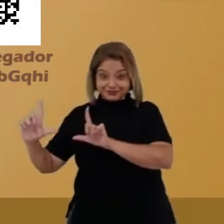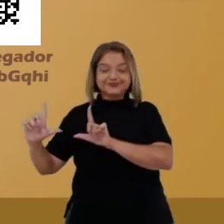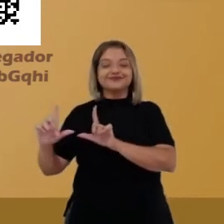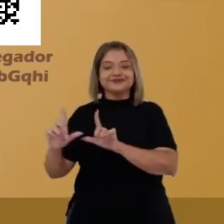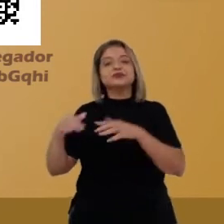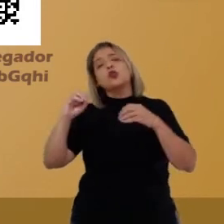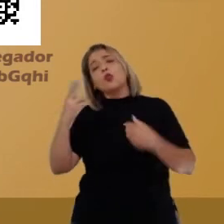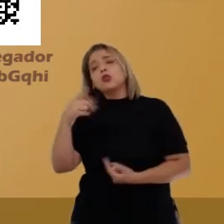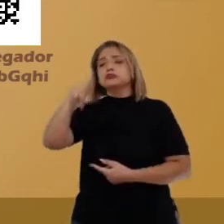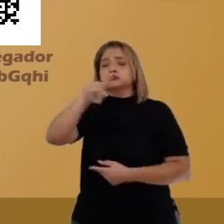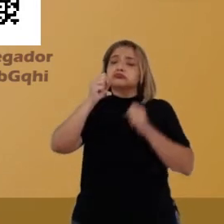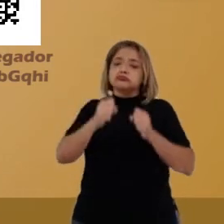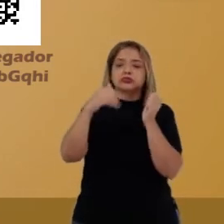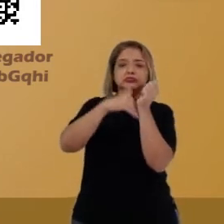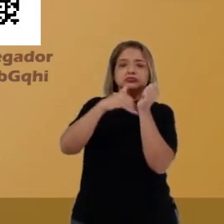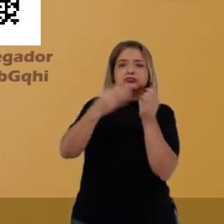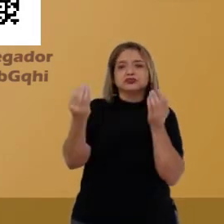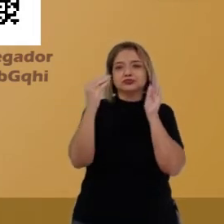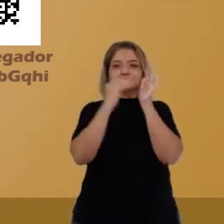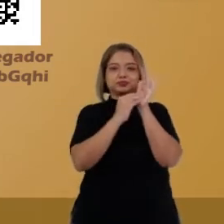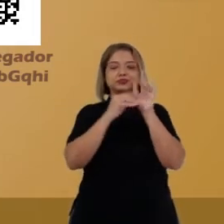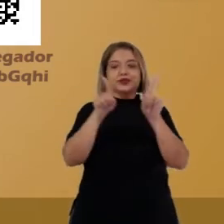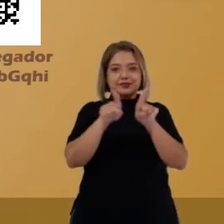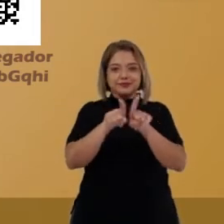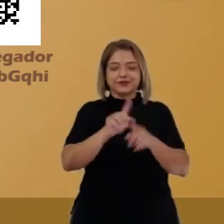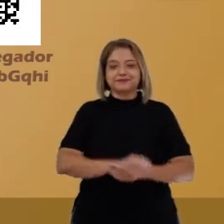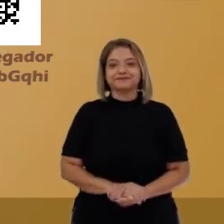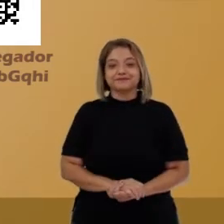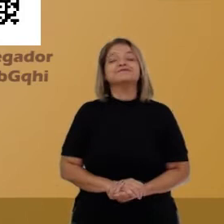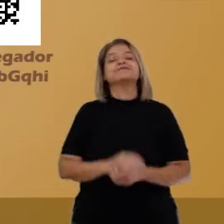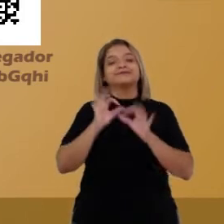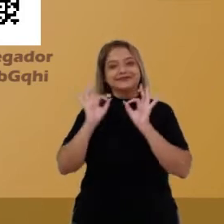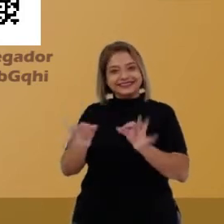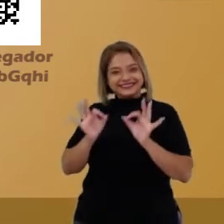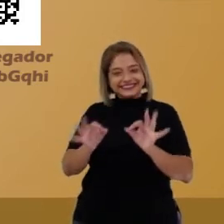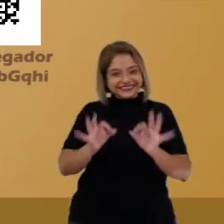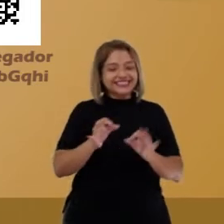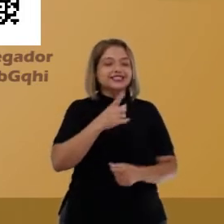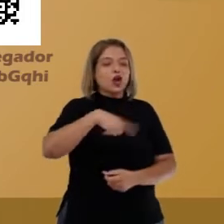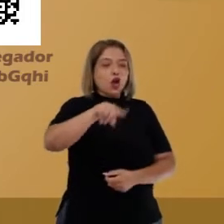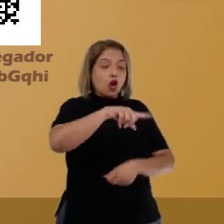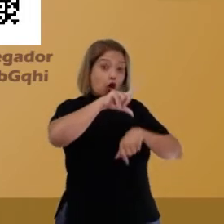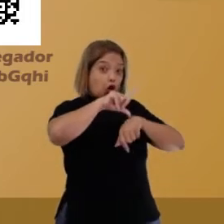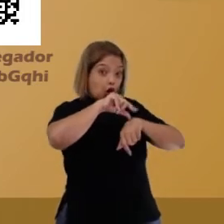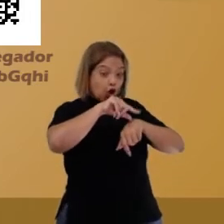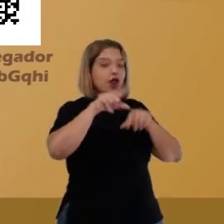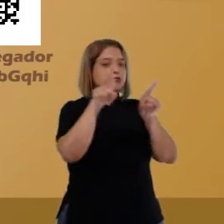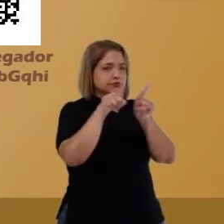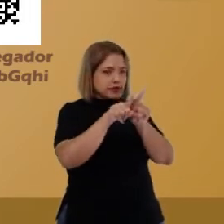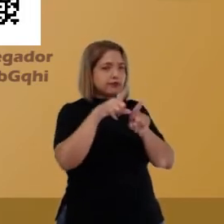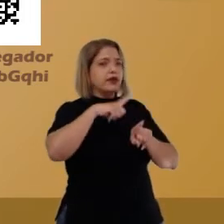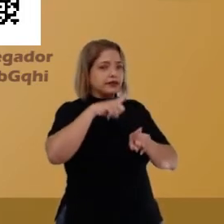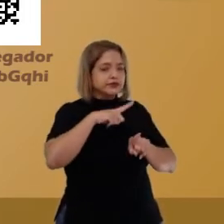tela. Ou digitar o código que aparece no navegador do seu celular. É isso mesmo, Pro Isabel. Os horários também